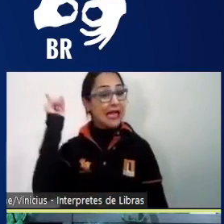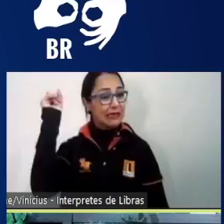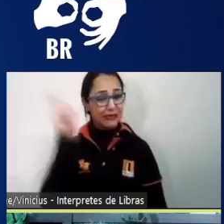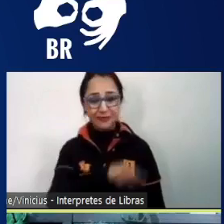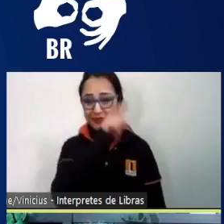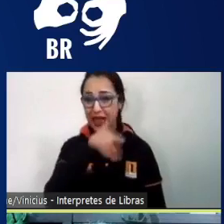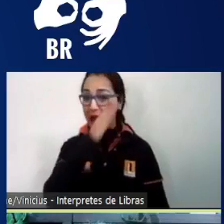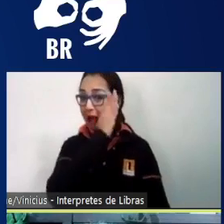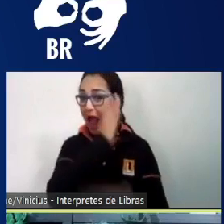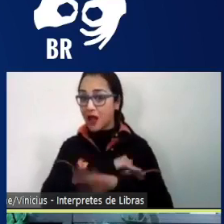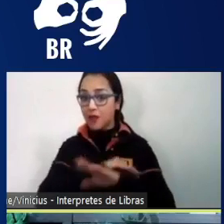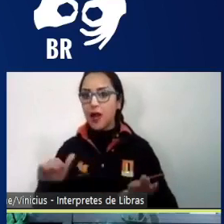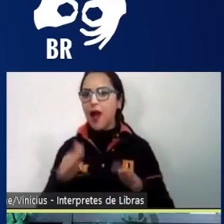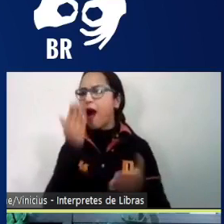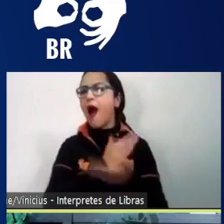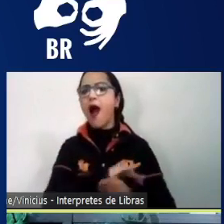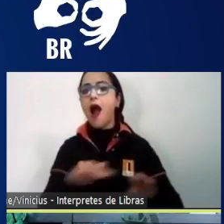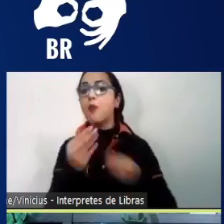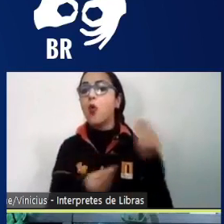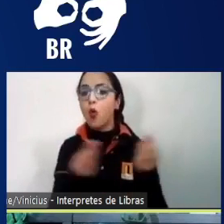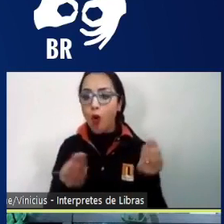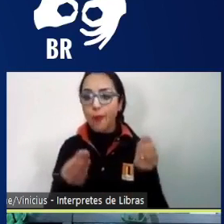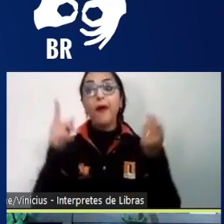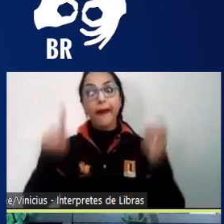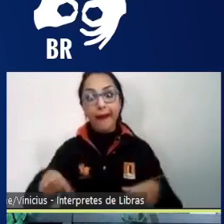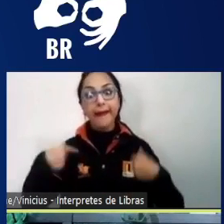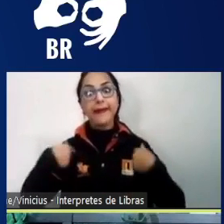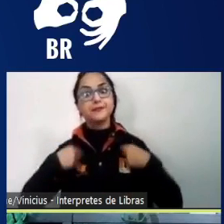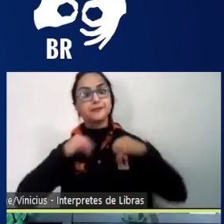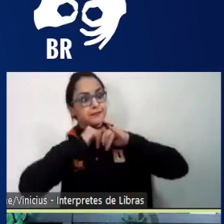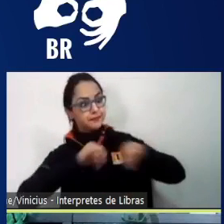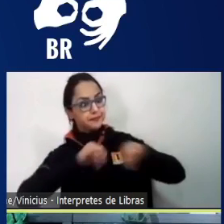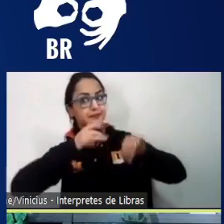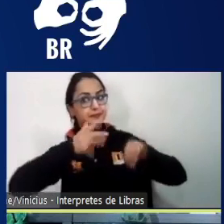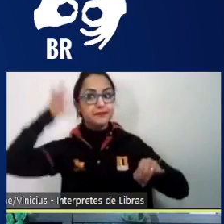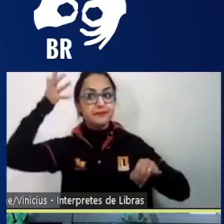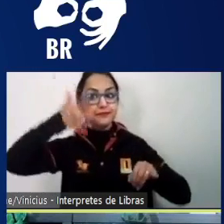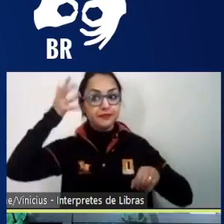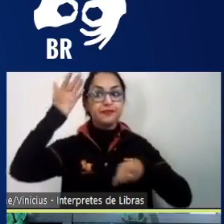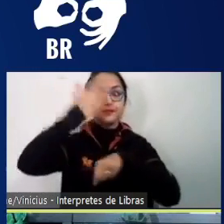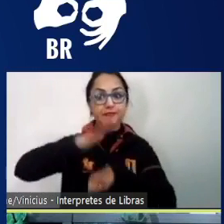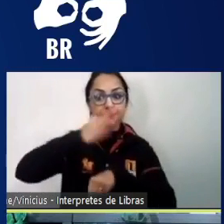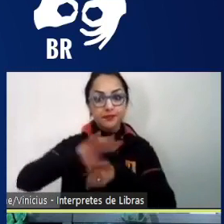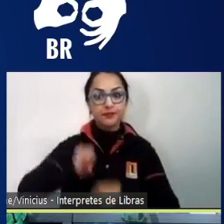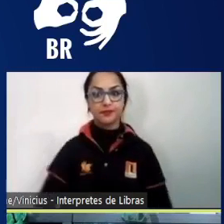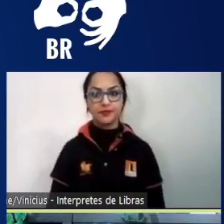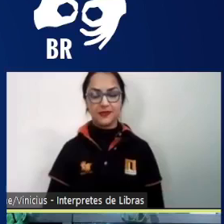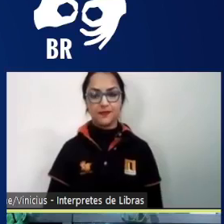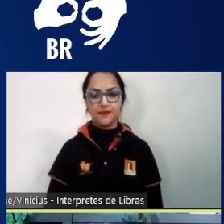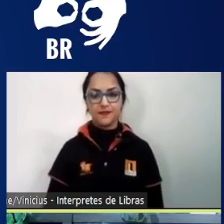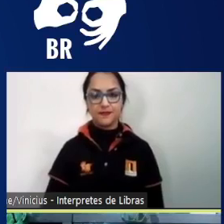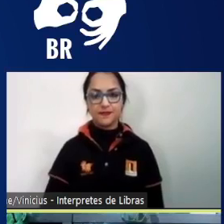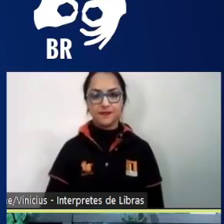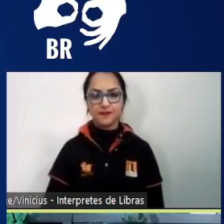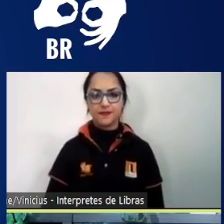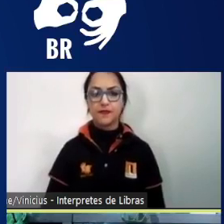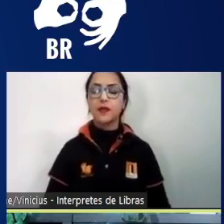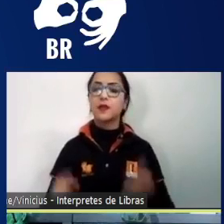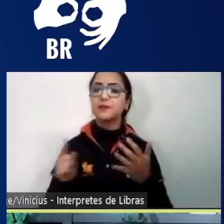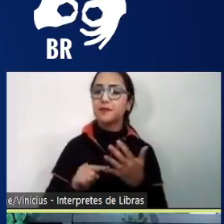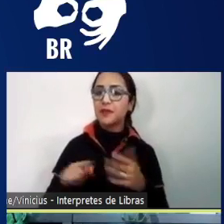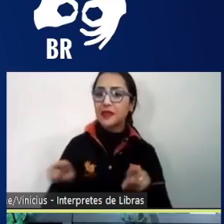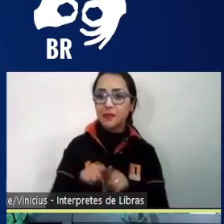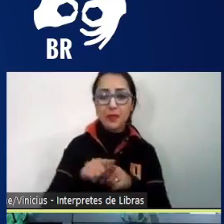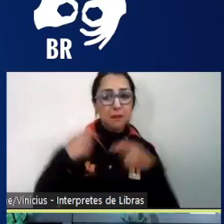de orientação. E, principalmente, criar canais de escuta para